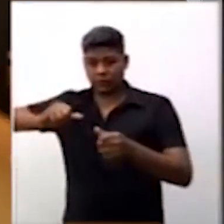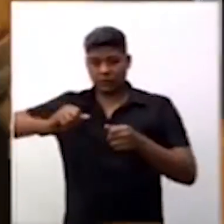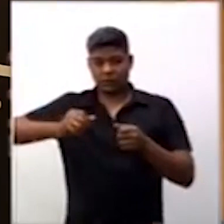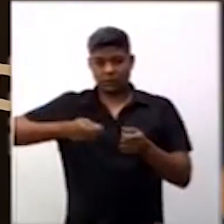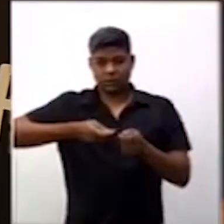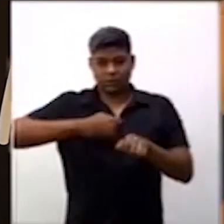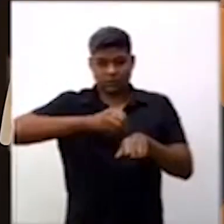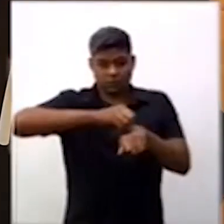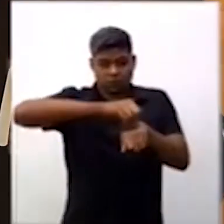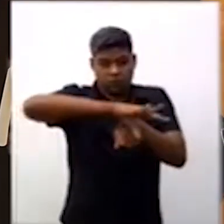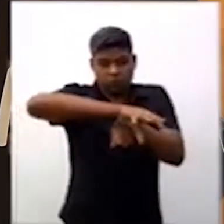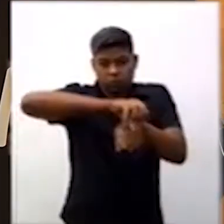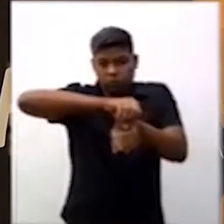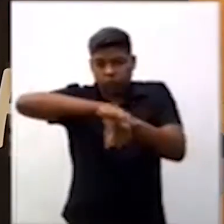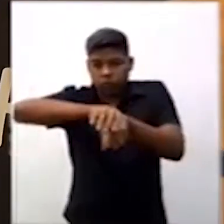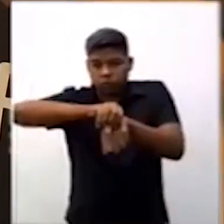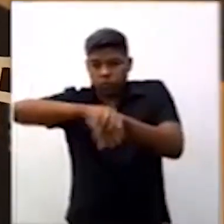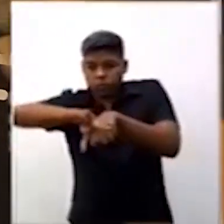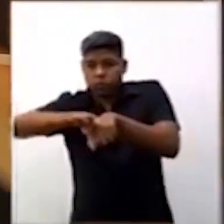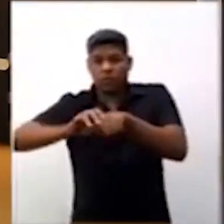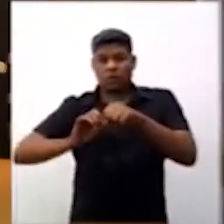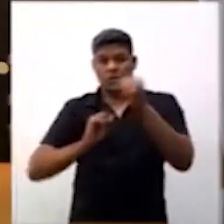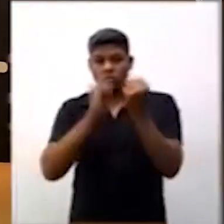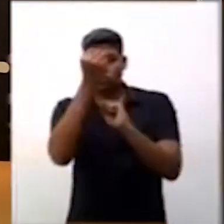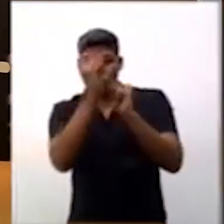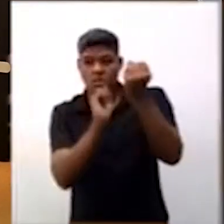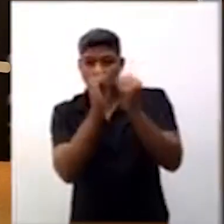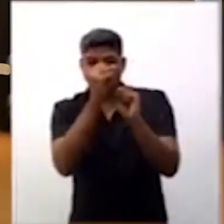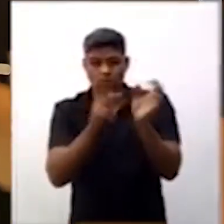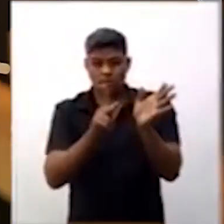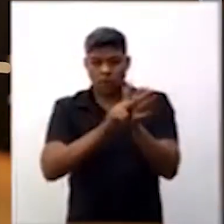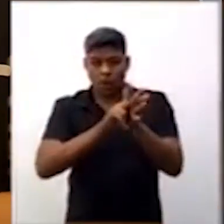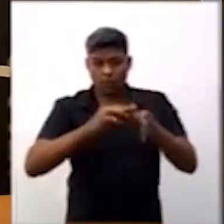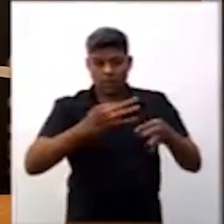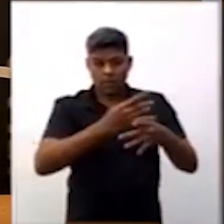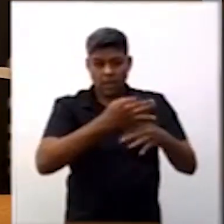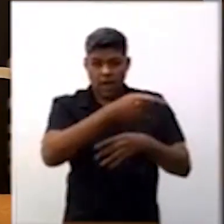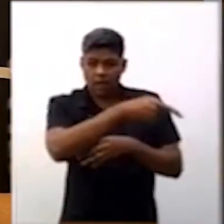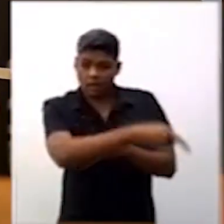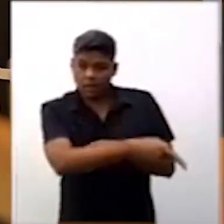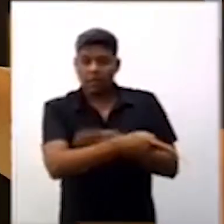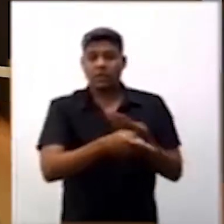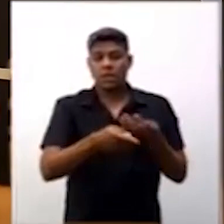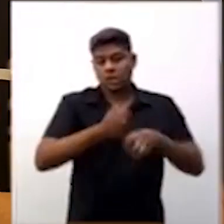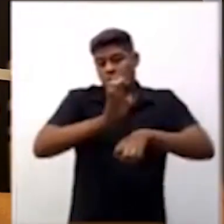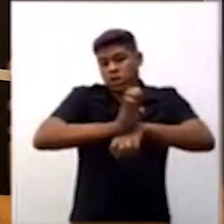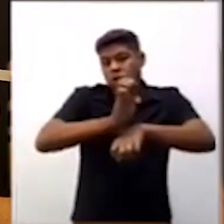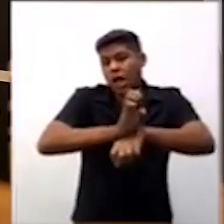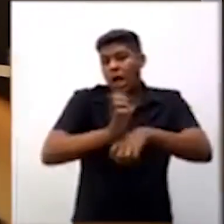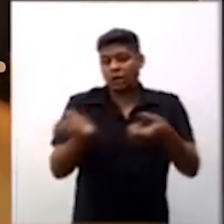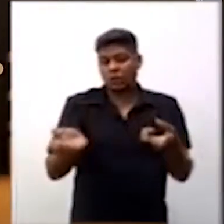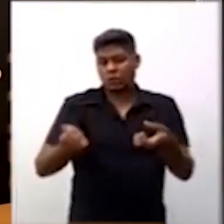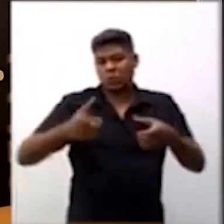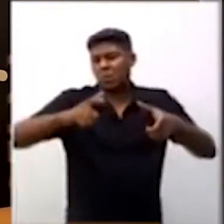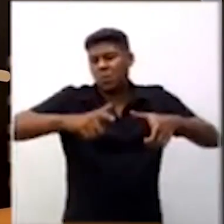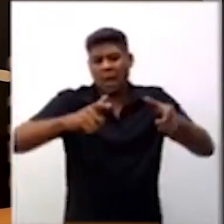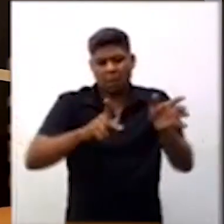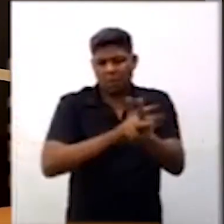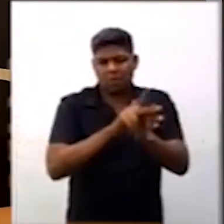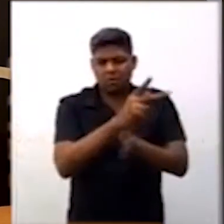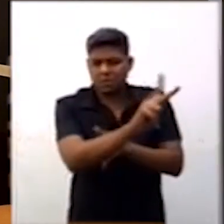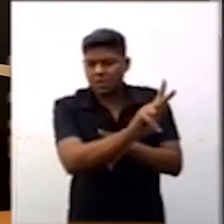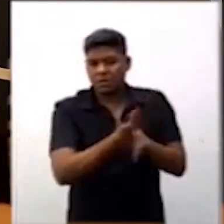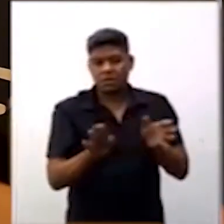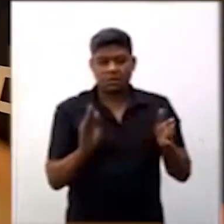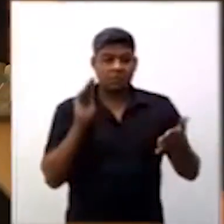distribuída desde a usina hidrelétrica que abastece a tua cidade, o teu estado, a tua região, até chegar à sua